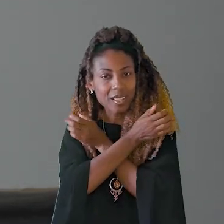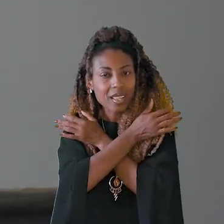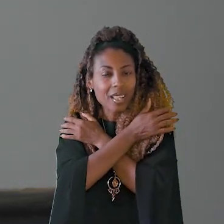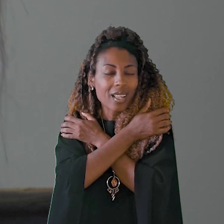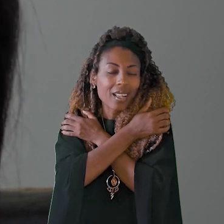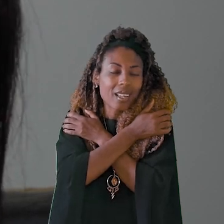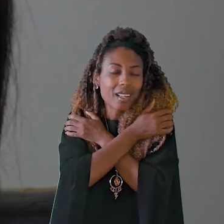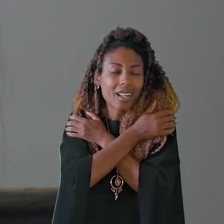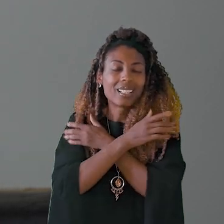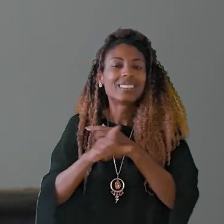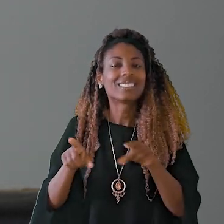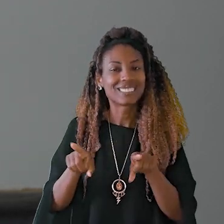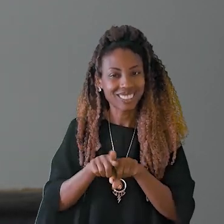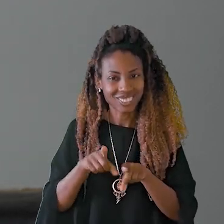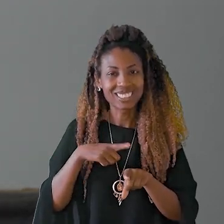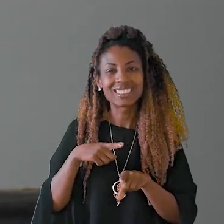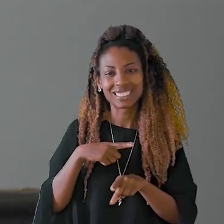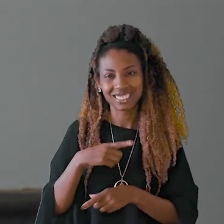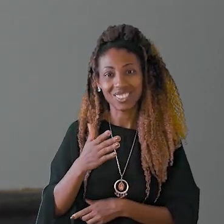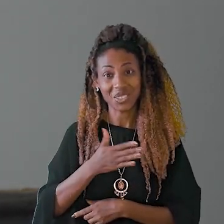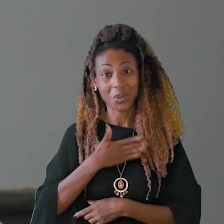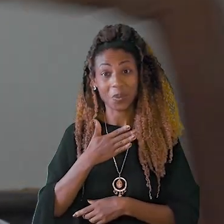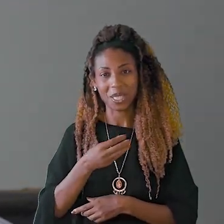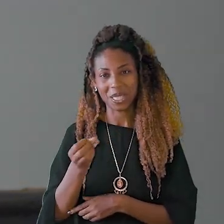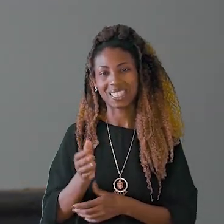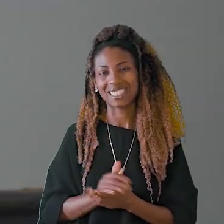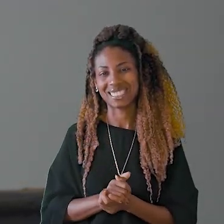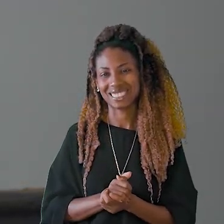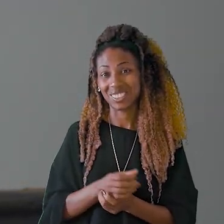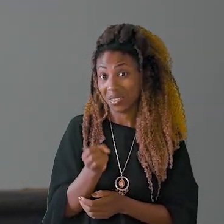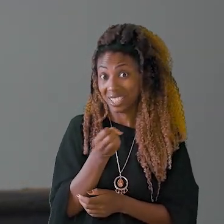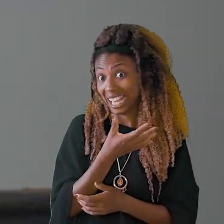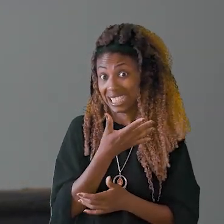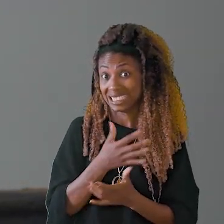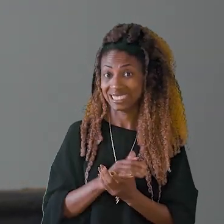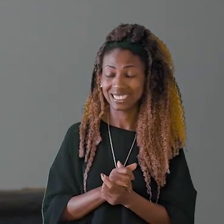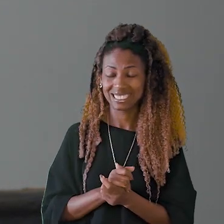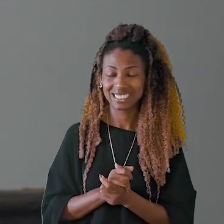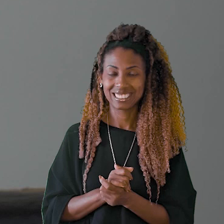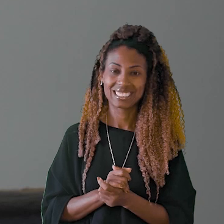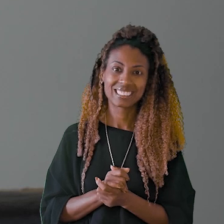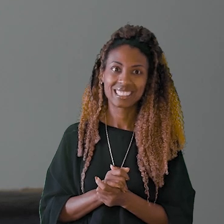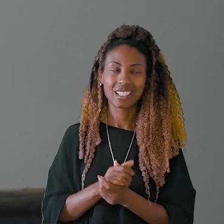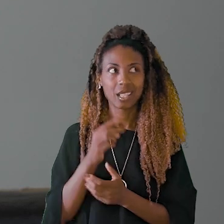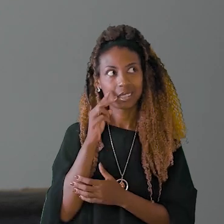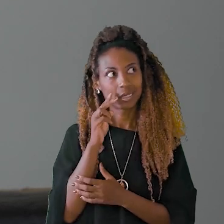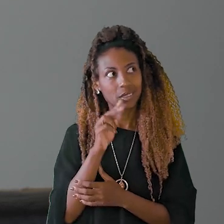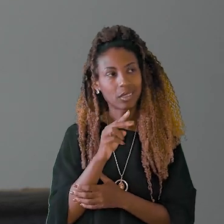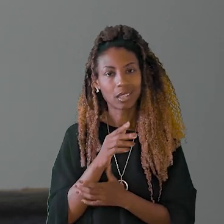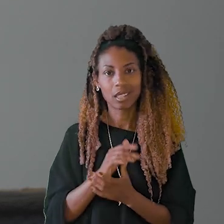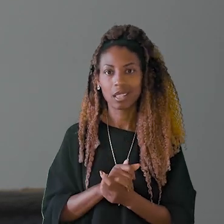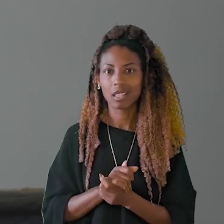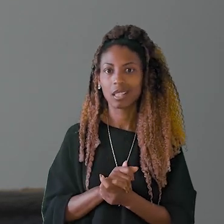que deixou uma outra surpresa. É isso. Que é essa surpresa que foi o auge de tudo, né? E aí eu tô vendo, daqui a pouco